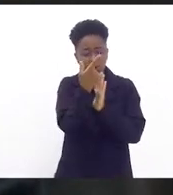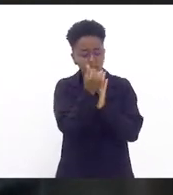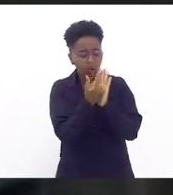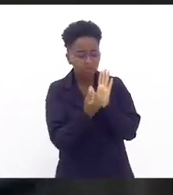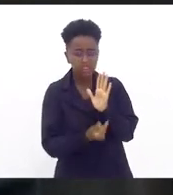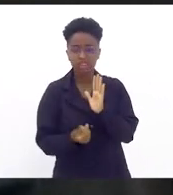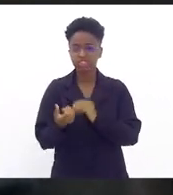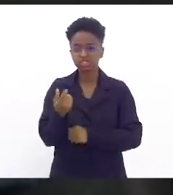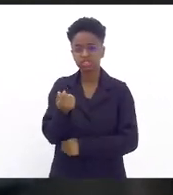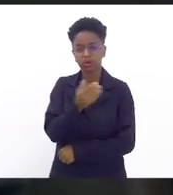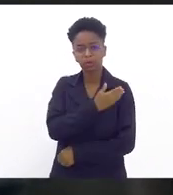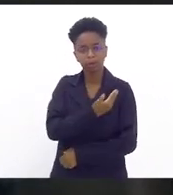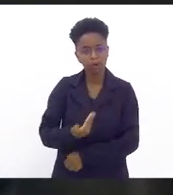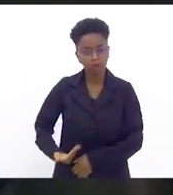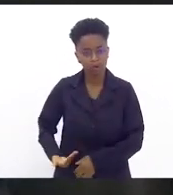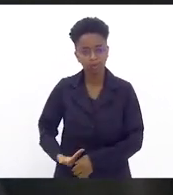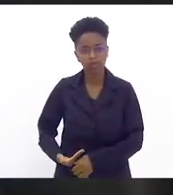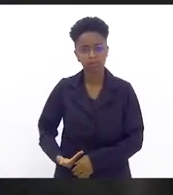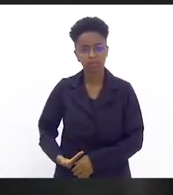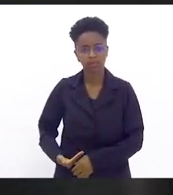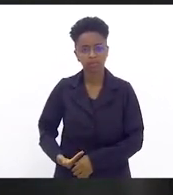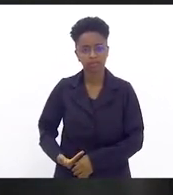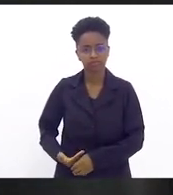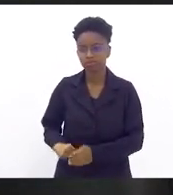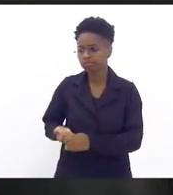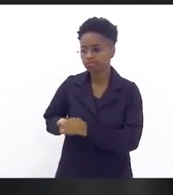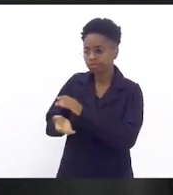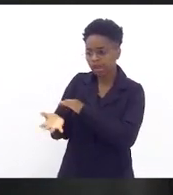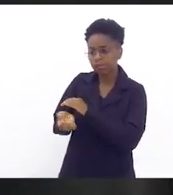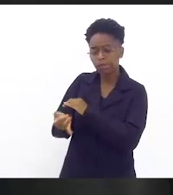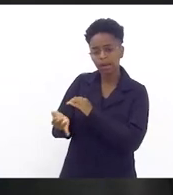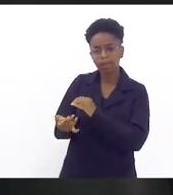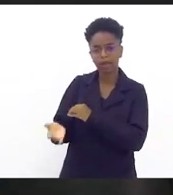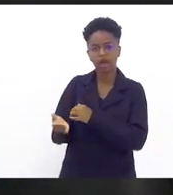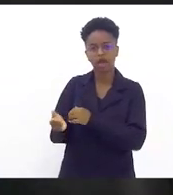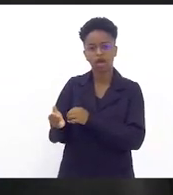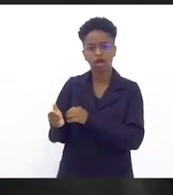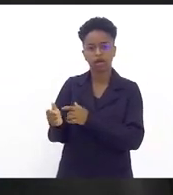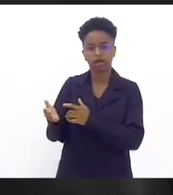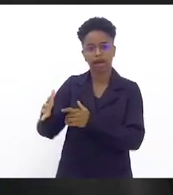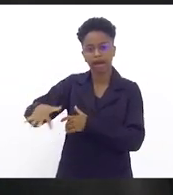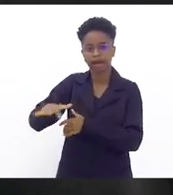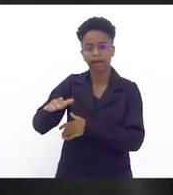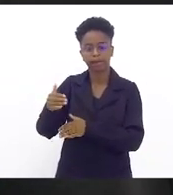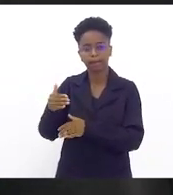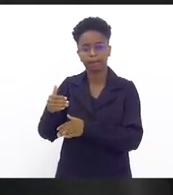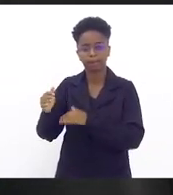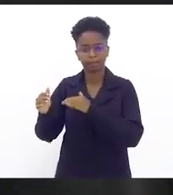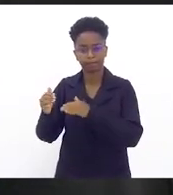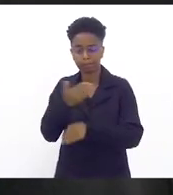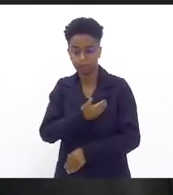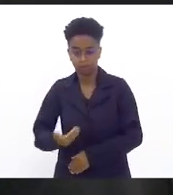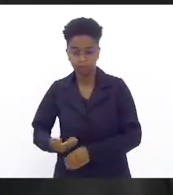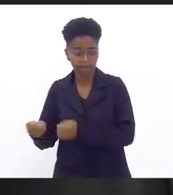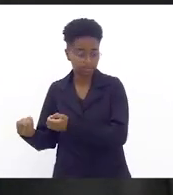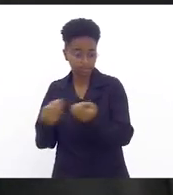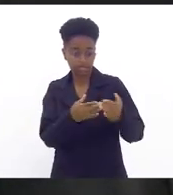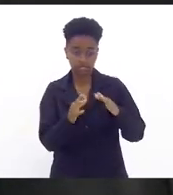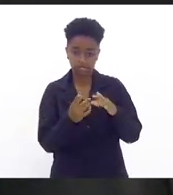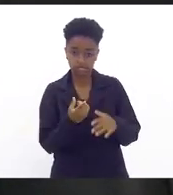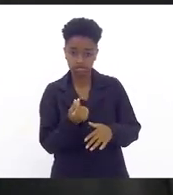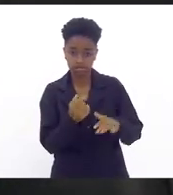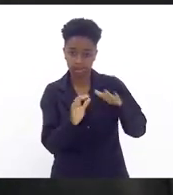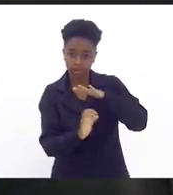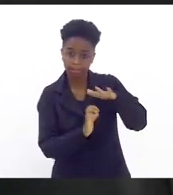de dinheiro público que vai dos cofres públicos para as empresas e para os consórcios é um absurdo